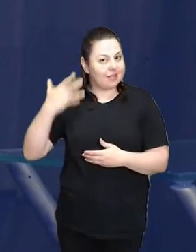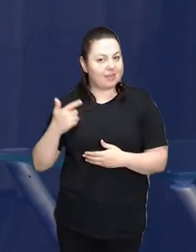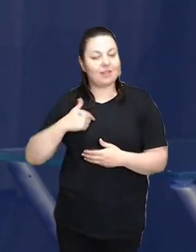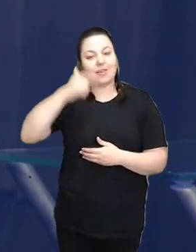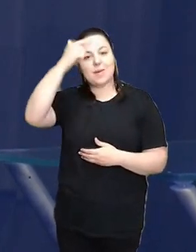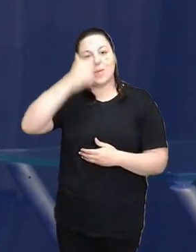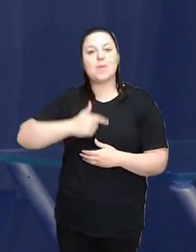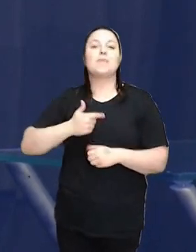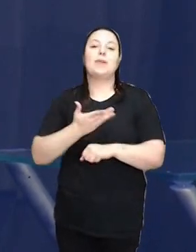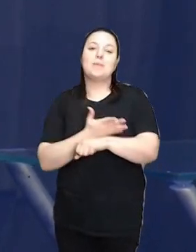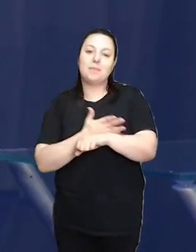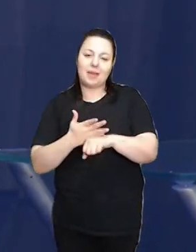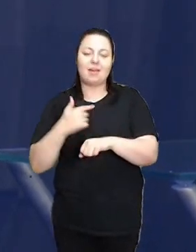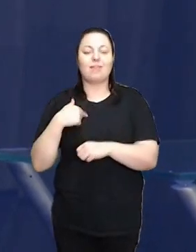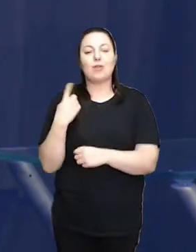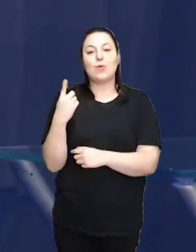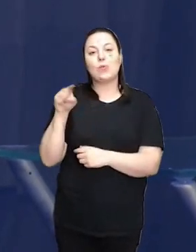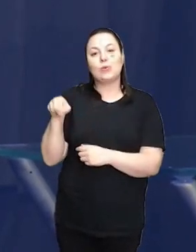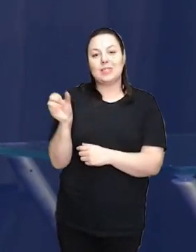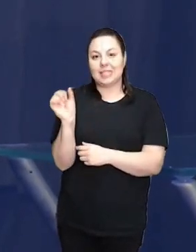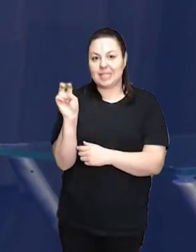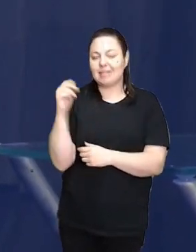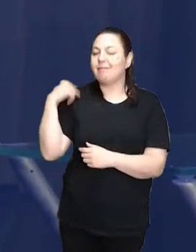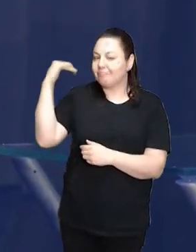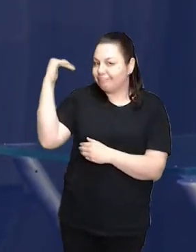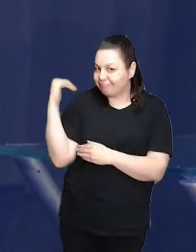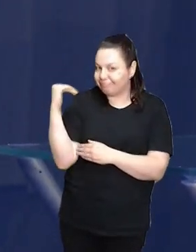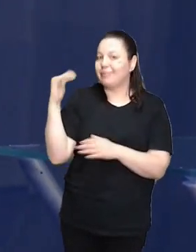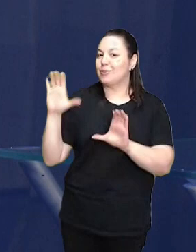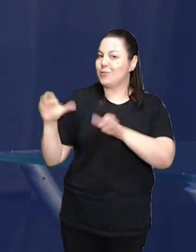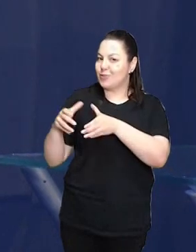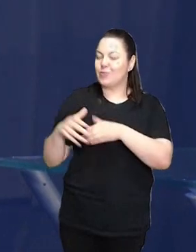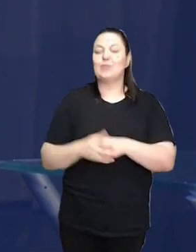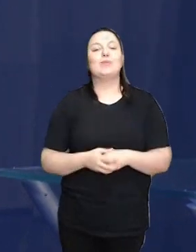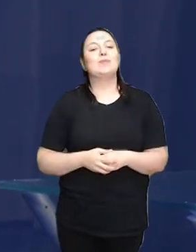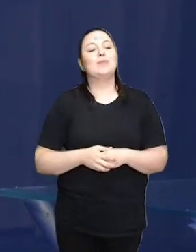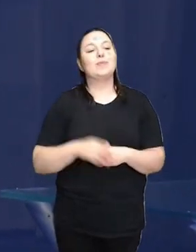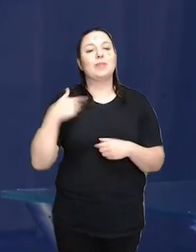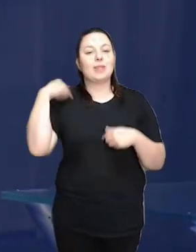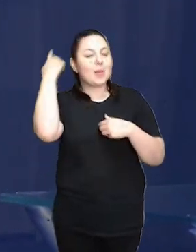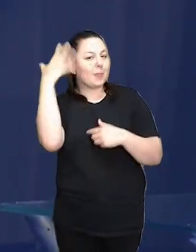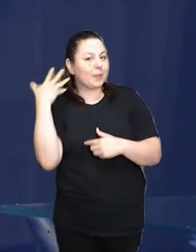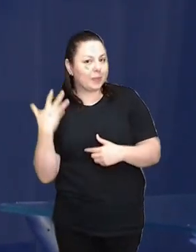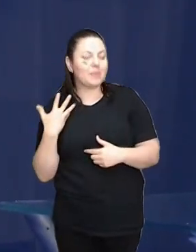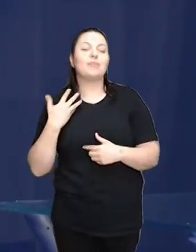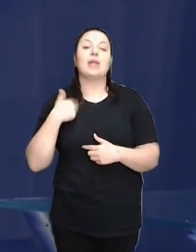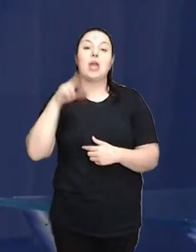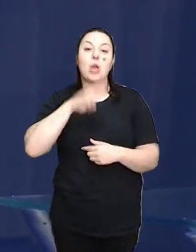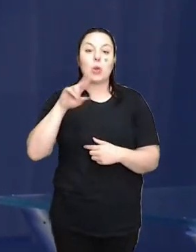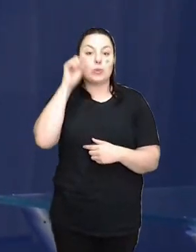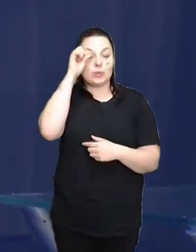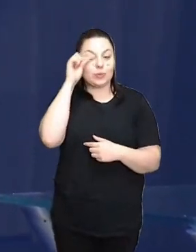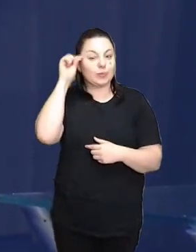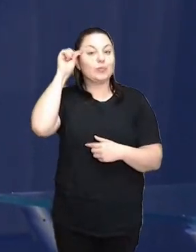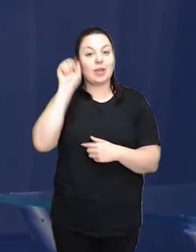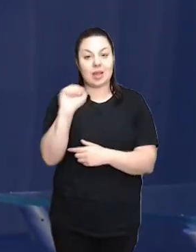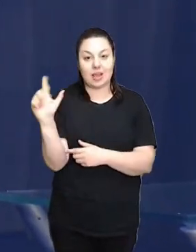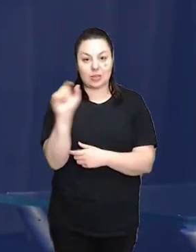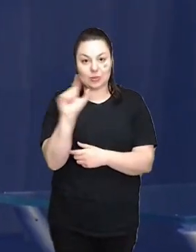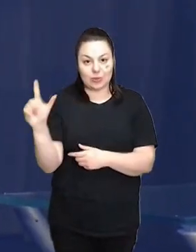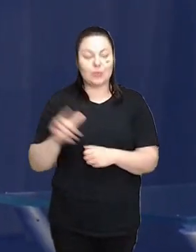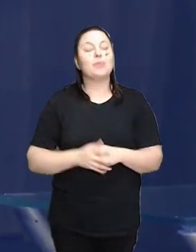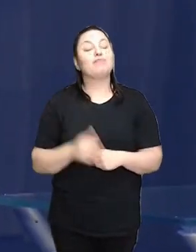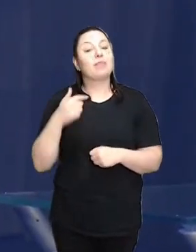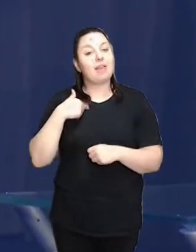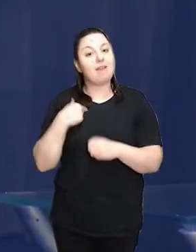time das baixinhas. Tenho um cabelo ondulado, uso sempre um delineador azul. E sou sócia fundadora da Contente, que é